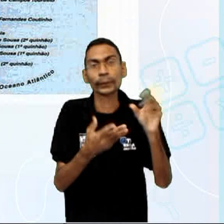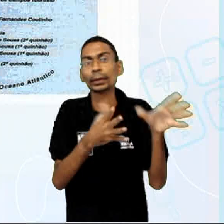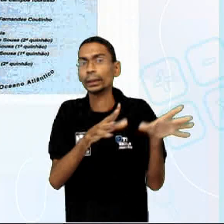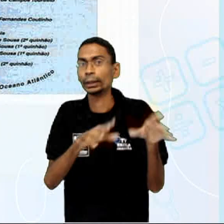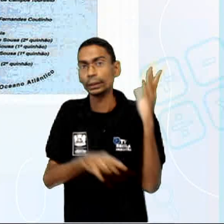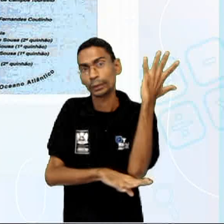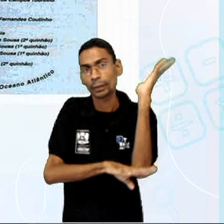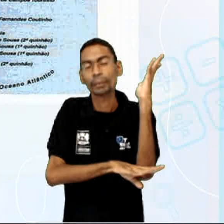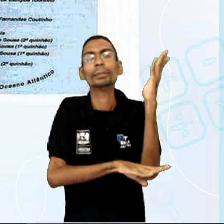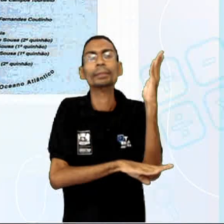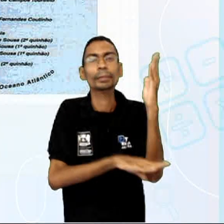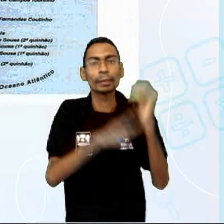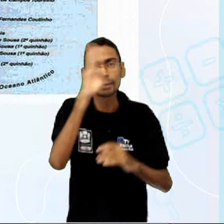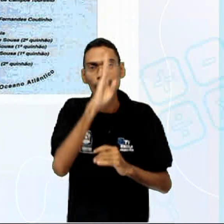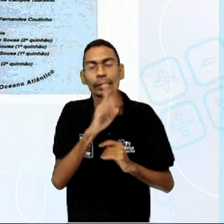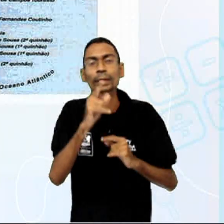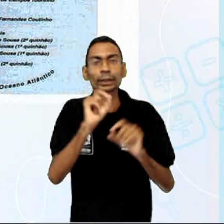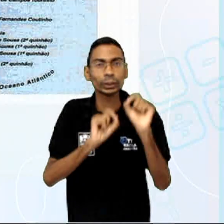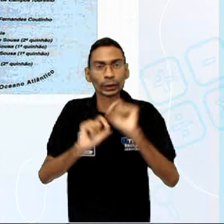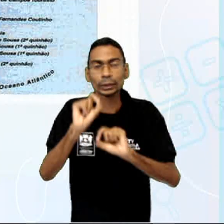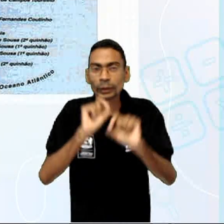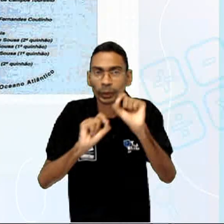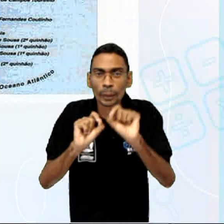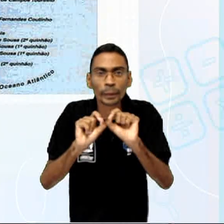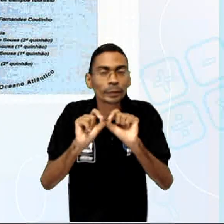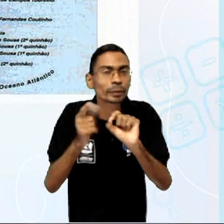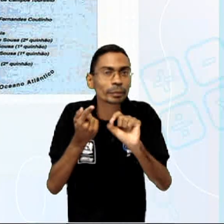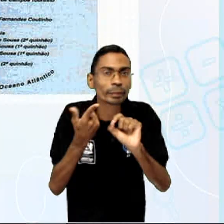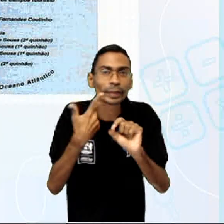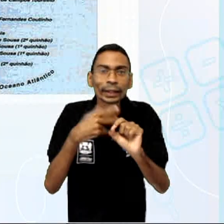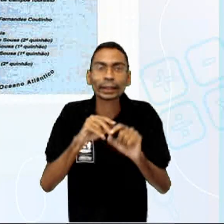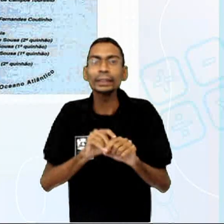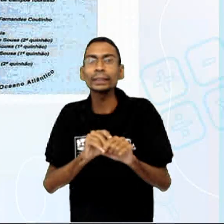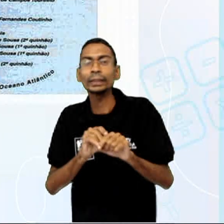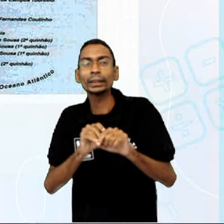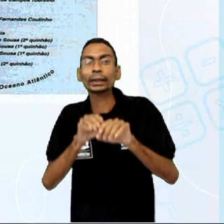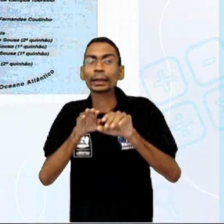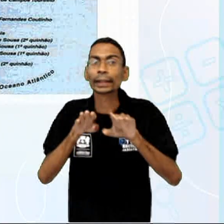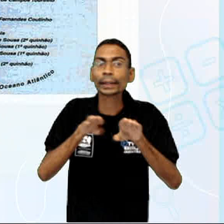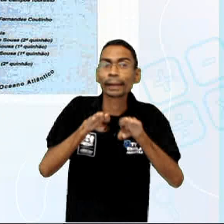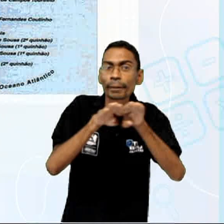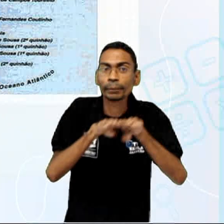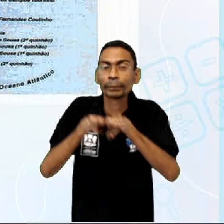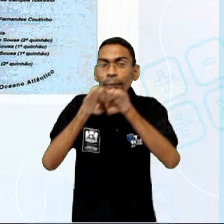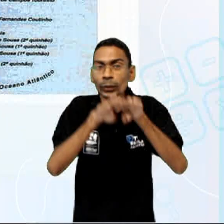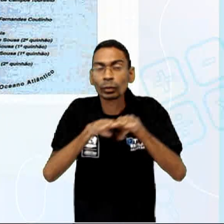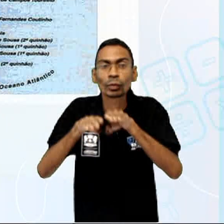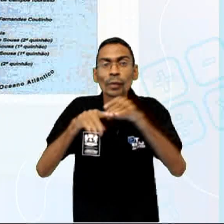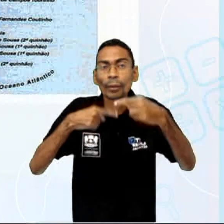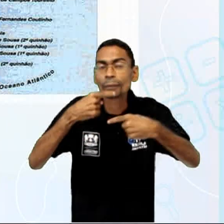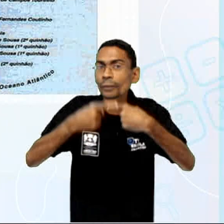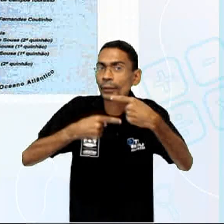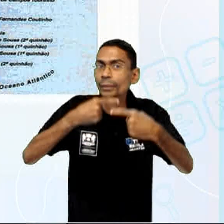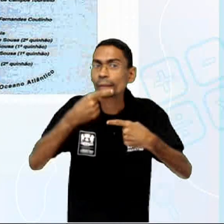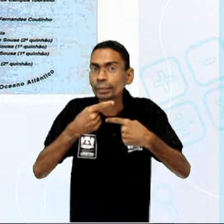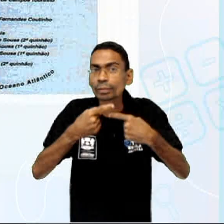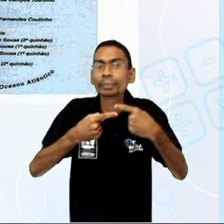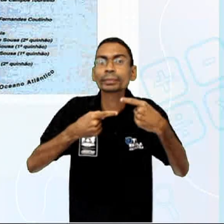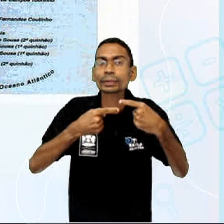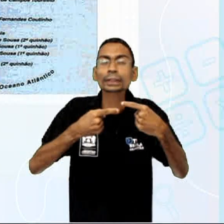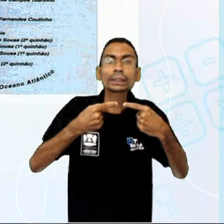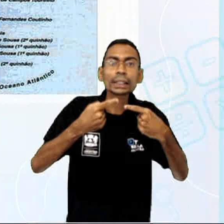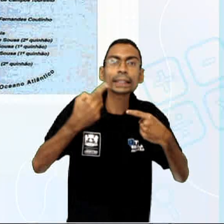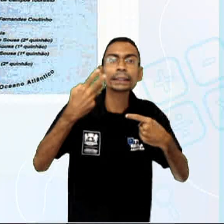tá? Entretanto, ó, essa medida funcionava basicamente como uma terceirização